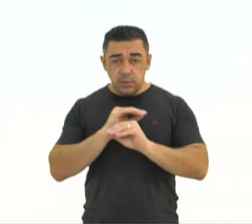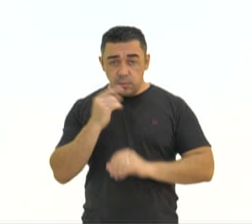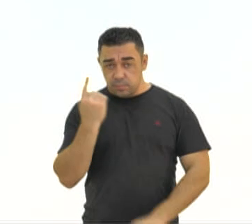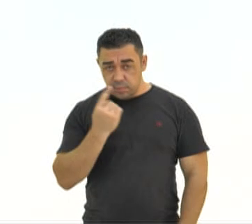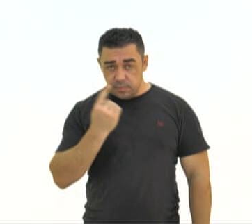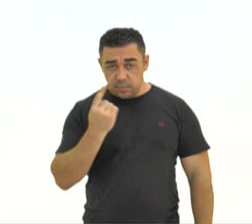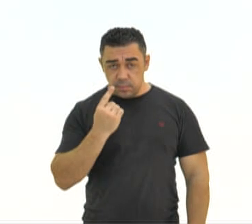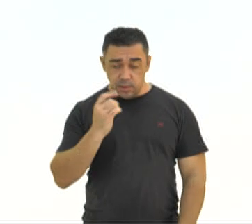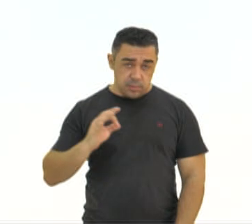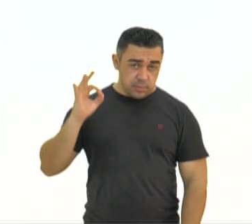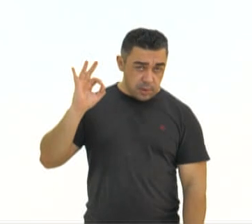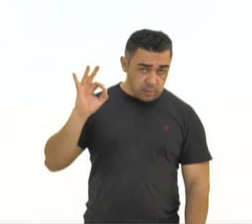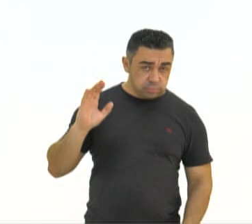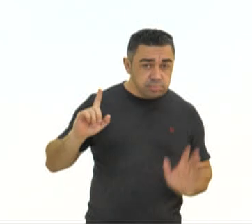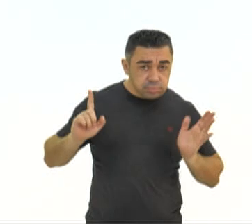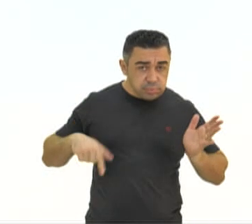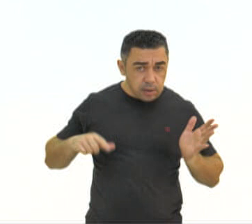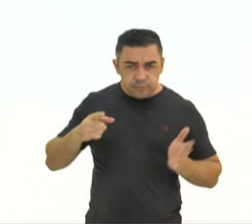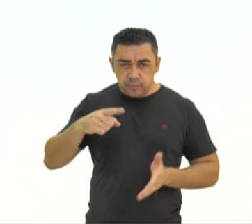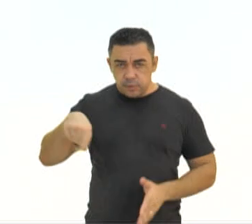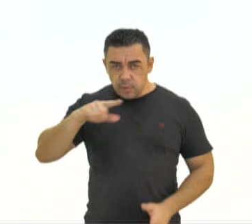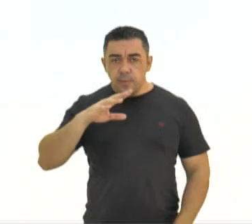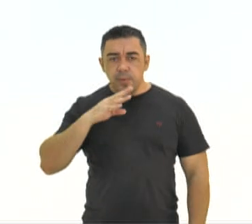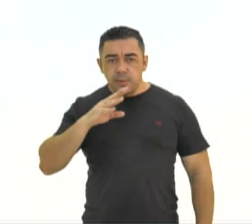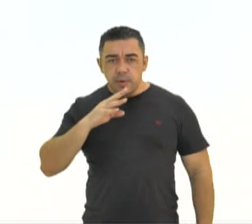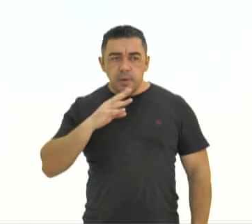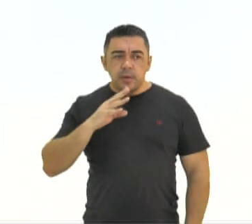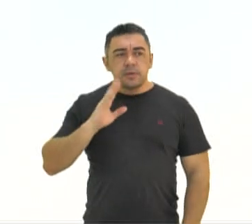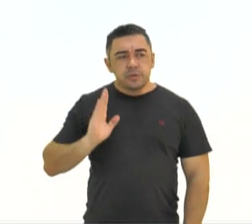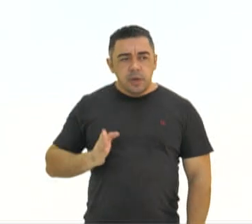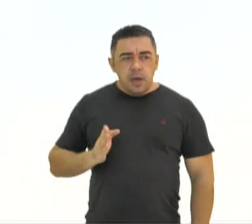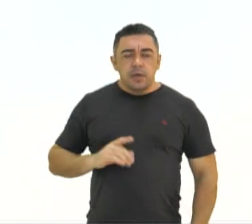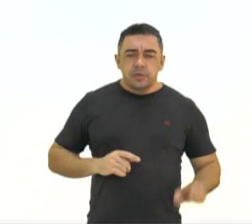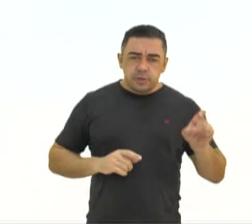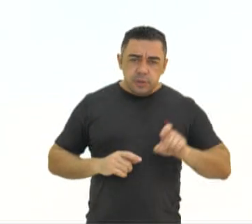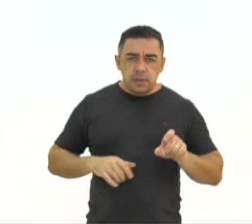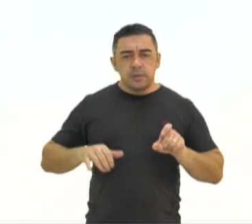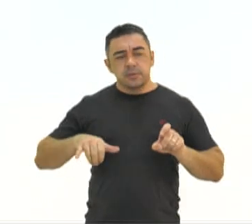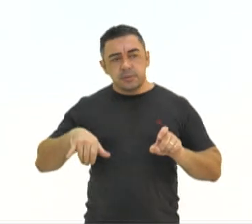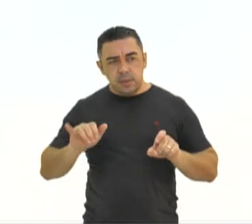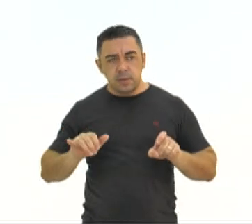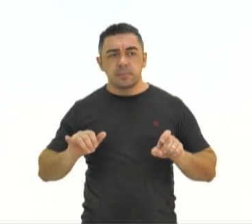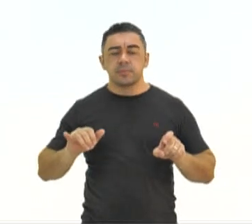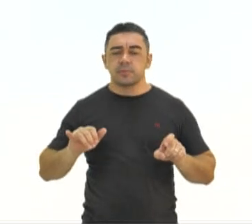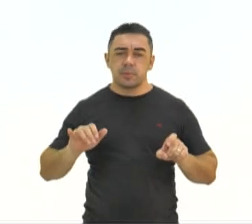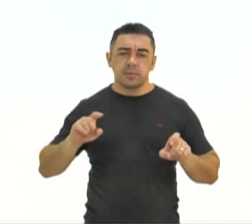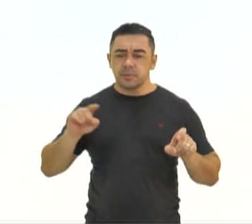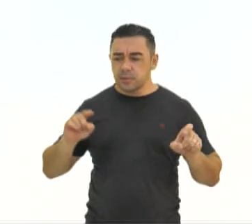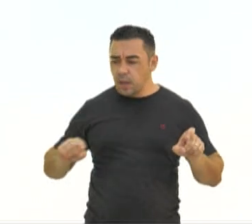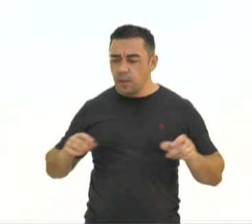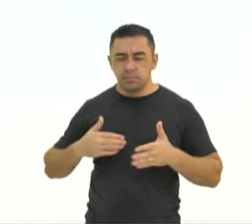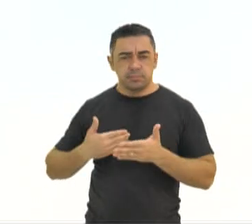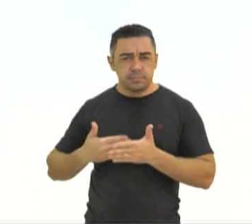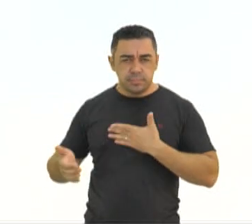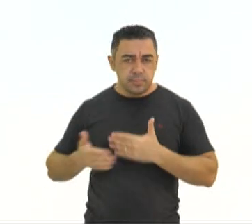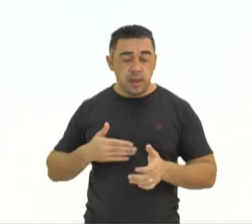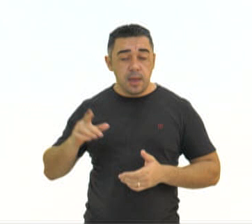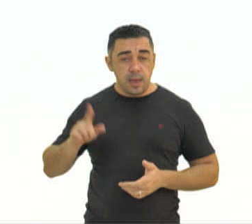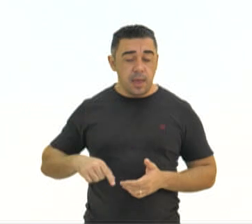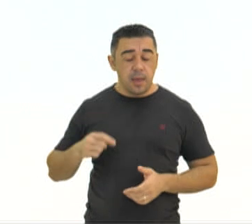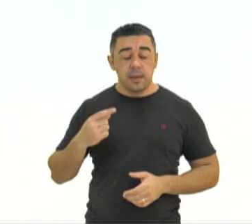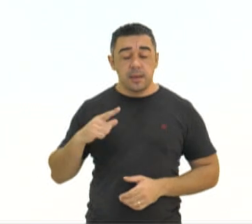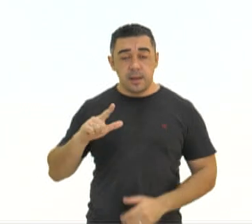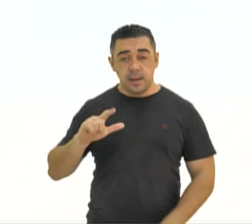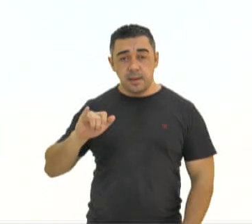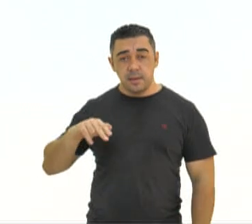grau, vocês já conhecem, né? Uma velha conhecida de vocês, com uma ou mais incógnitas, é chamada de